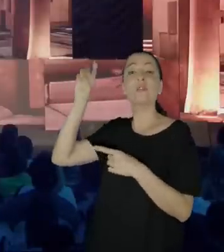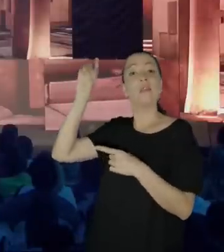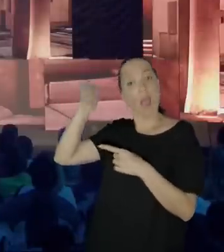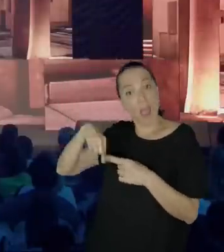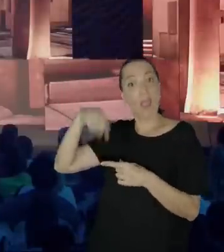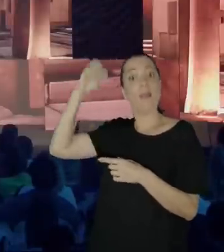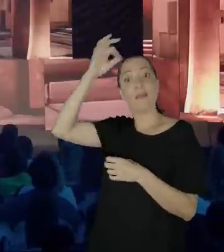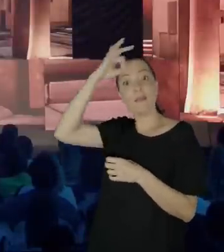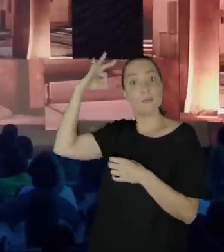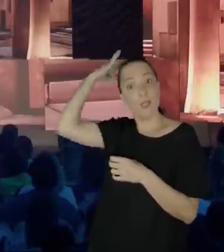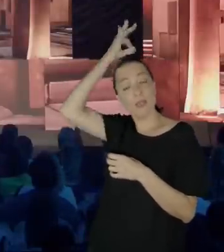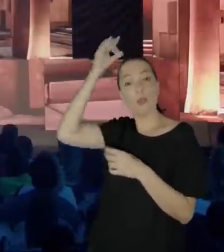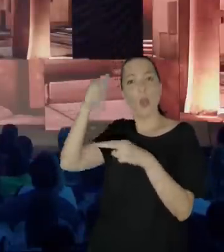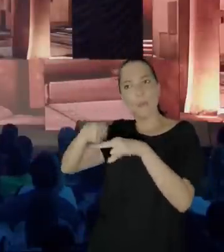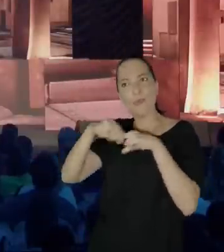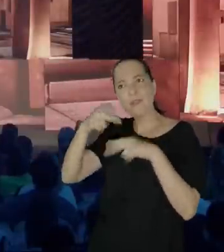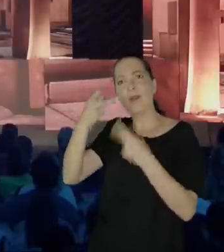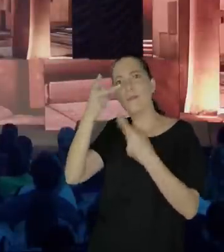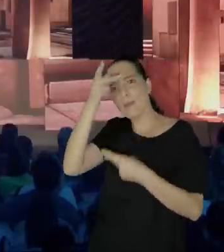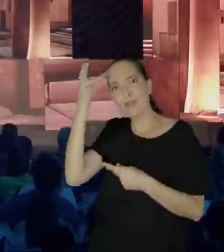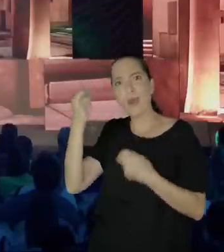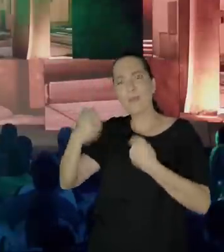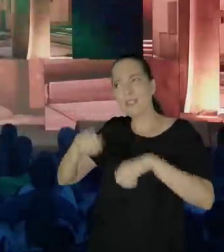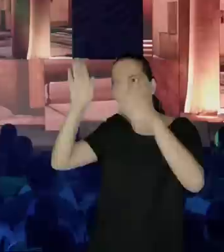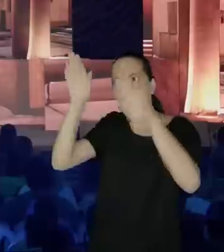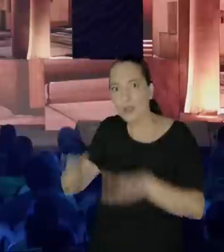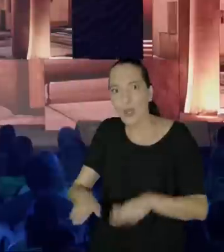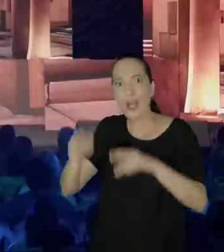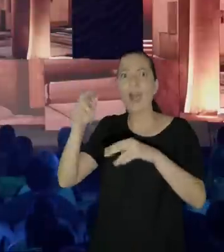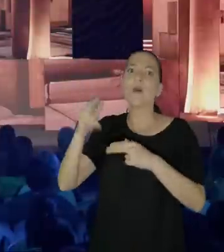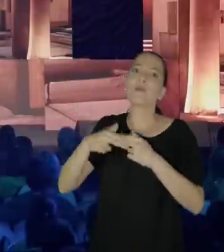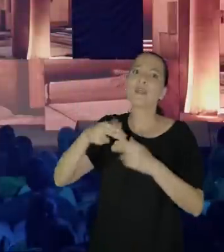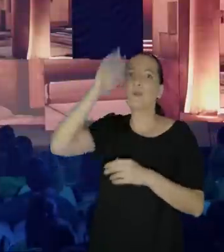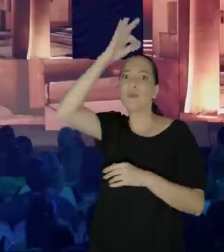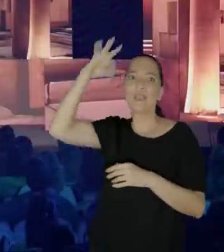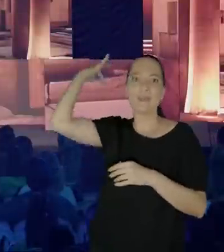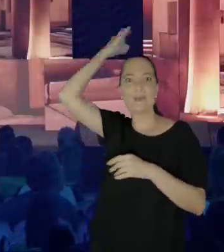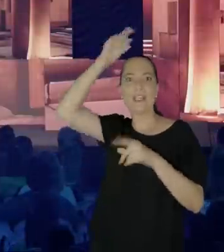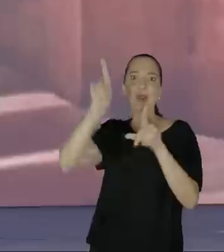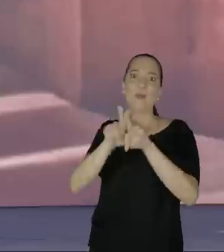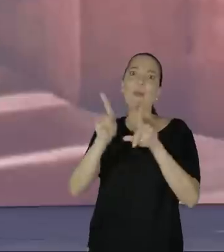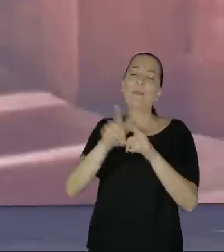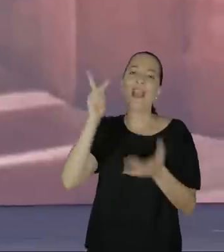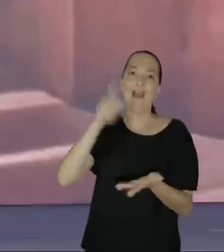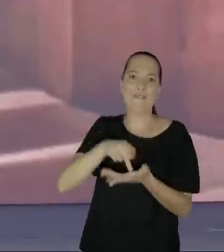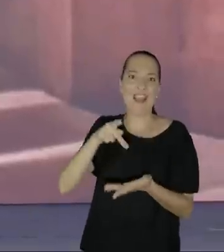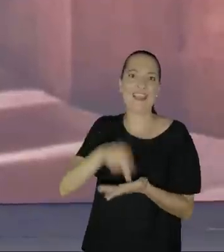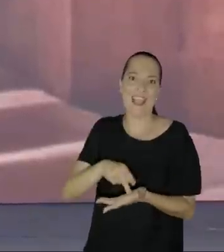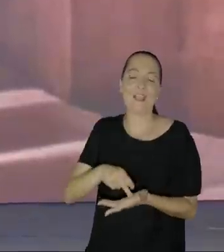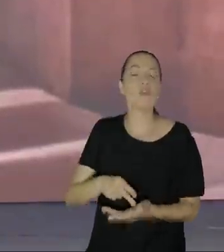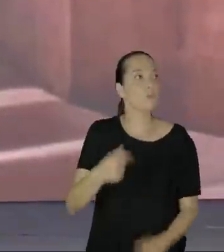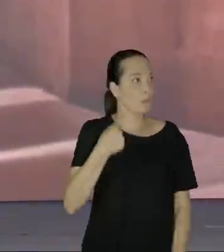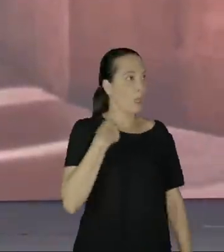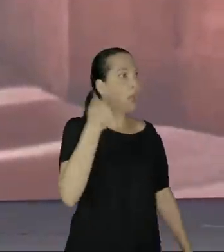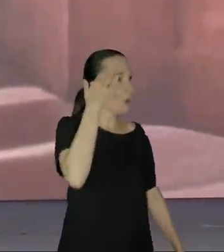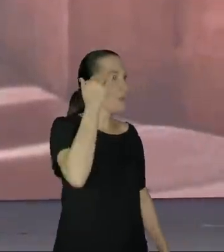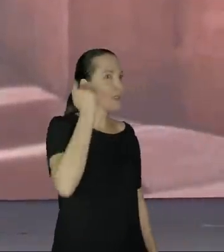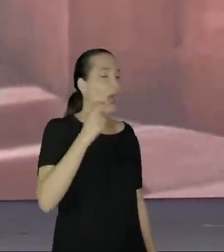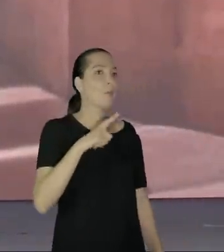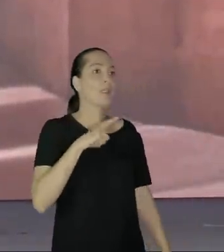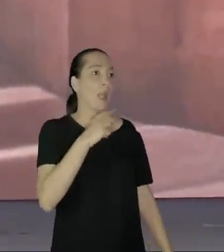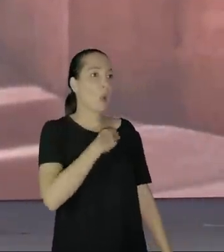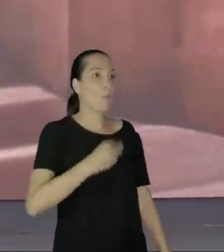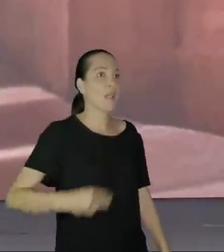os que o adoram devem adorá-lo em espírito e em verdade. Eu sei que um Messias, que é